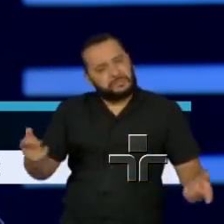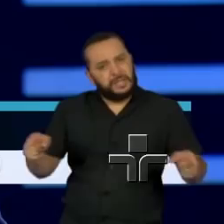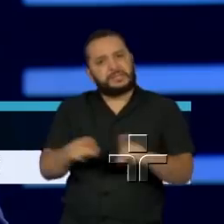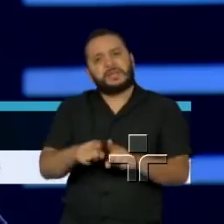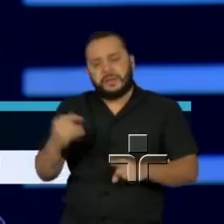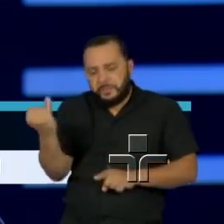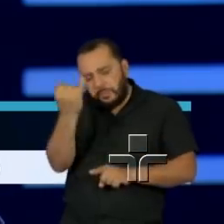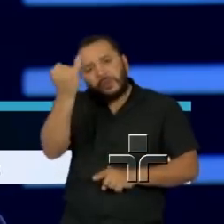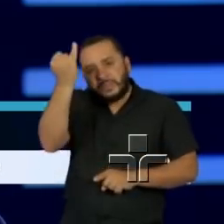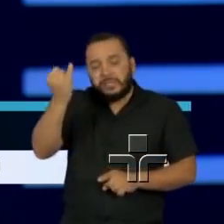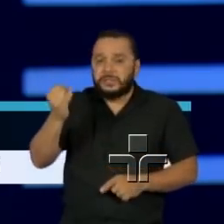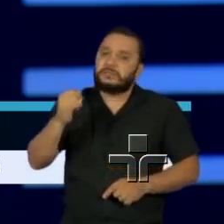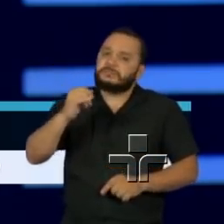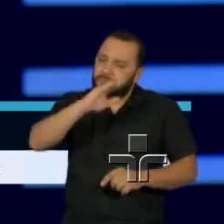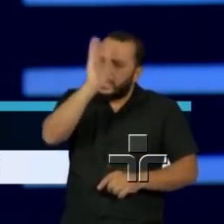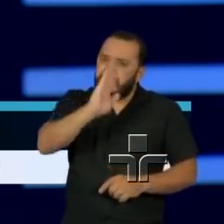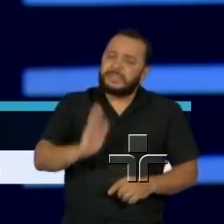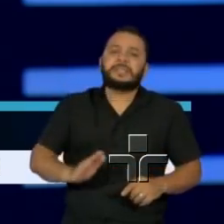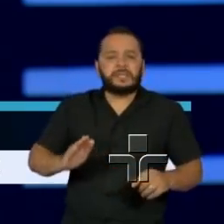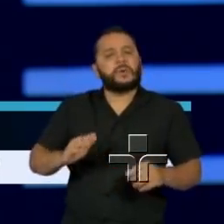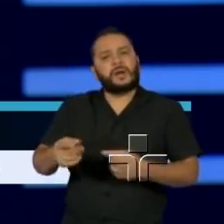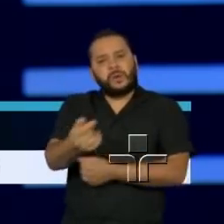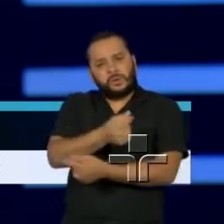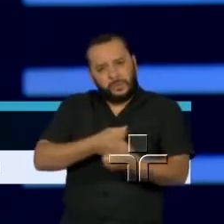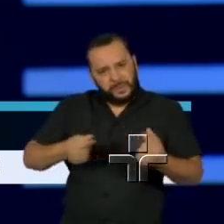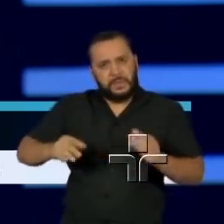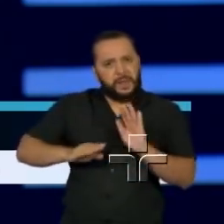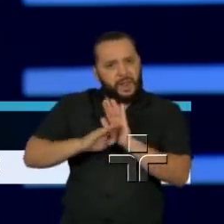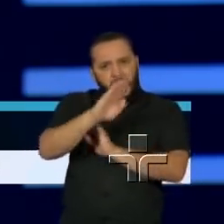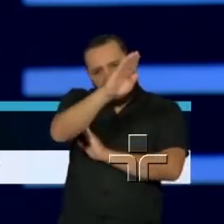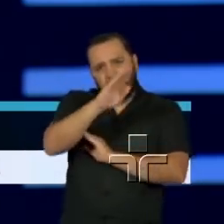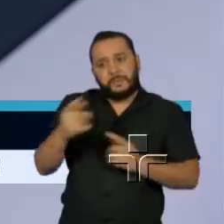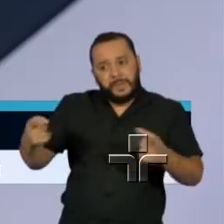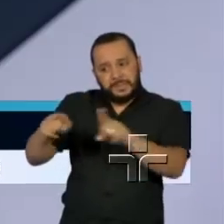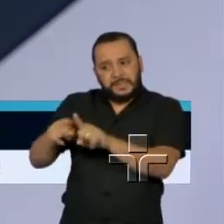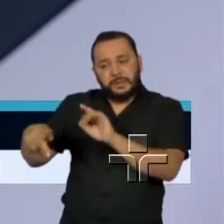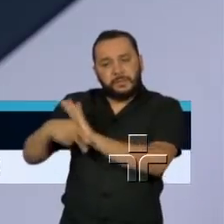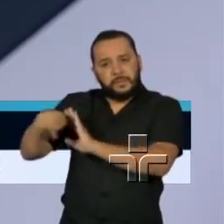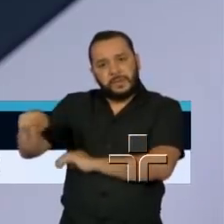o Brasil, é essencial a recuperação econômica da Argentina. Ayrton?